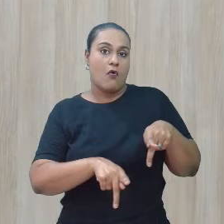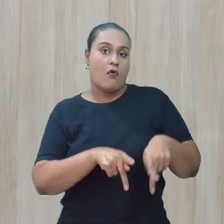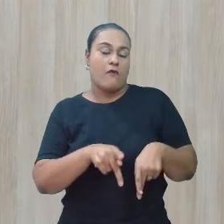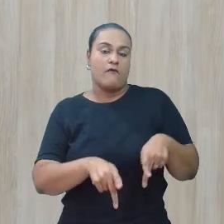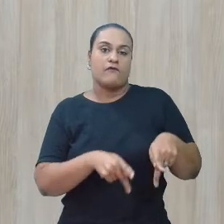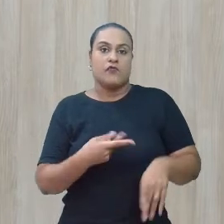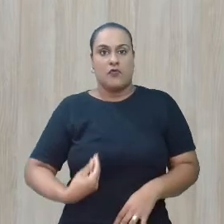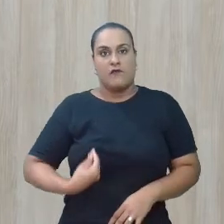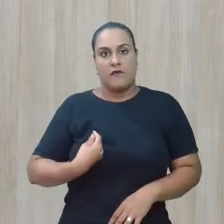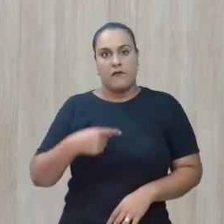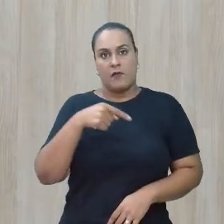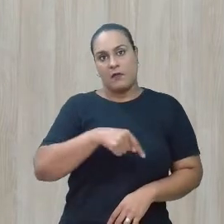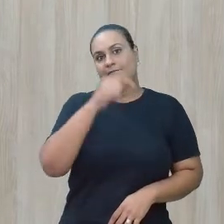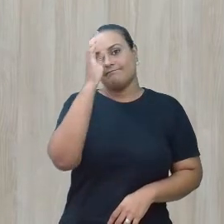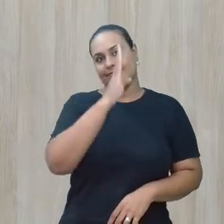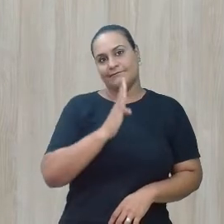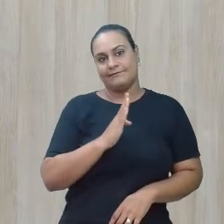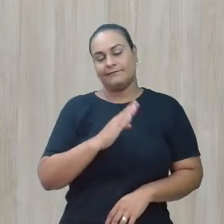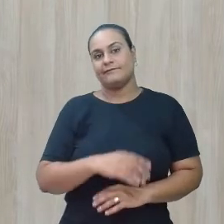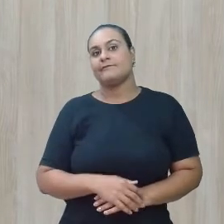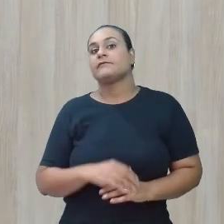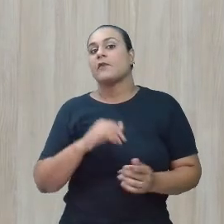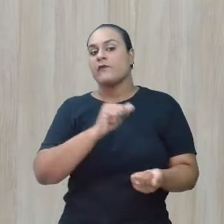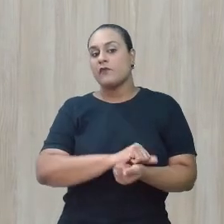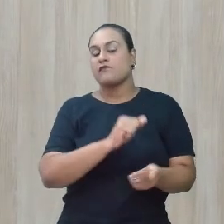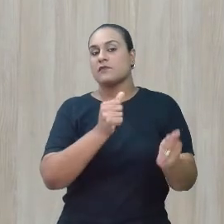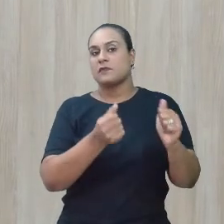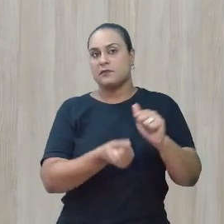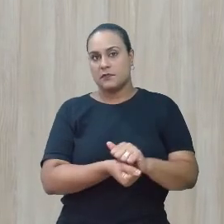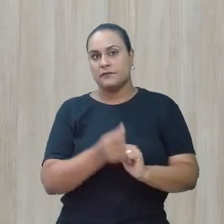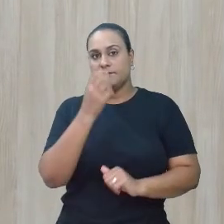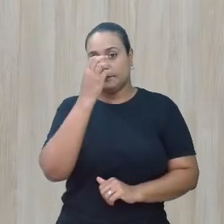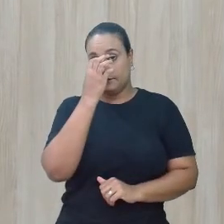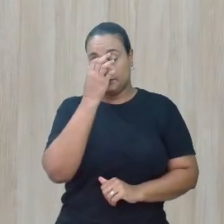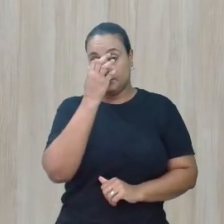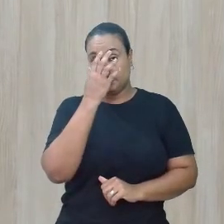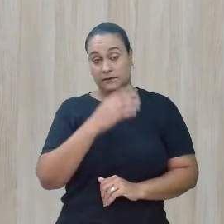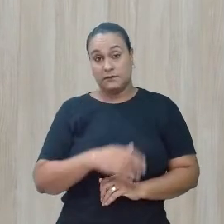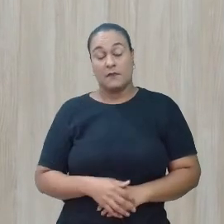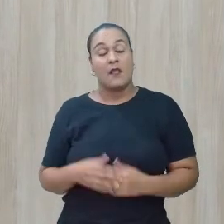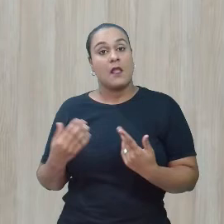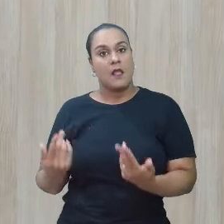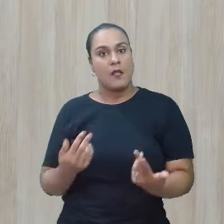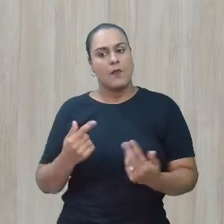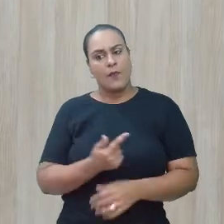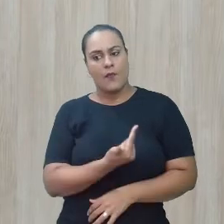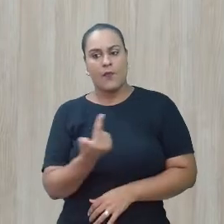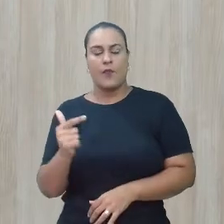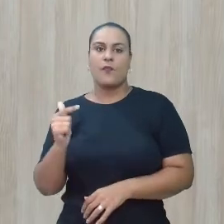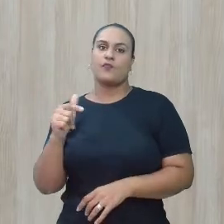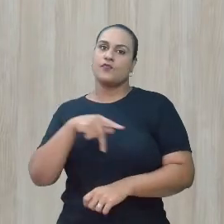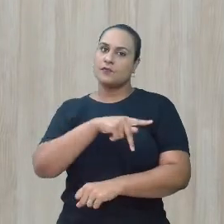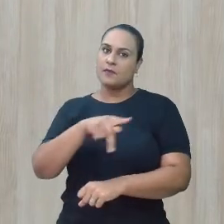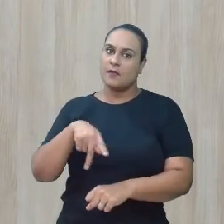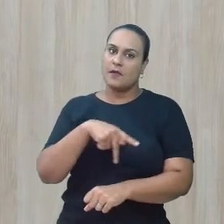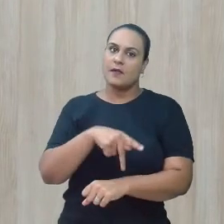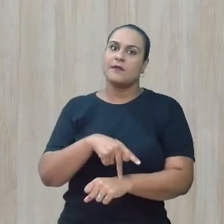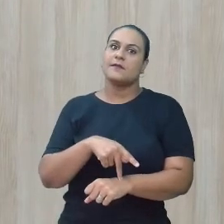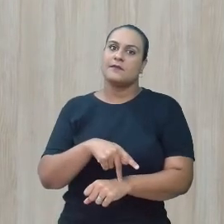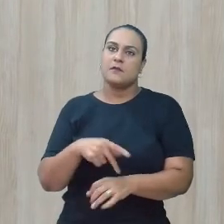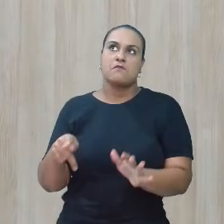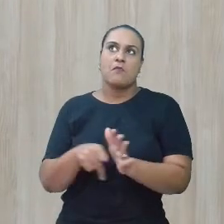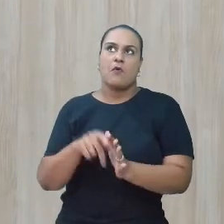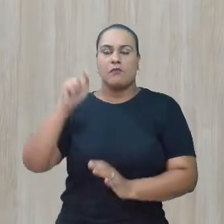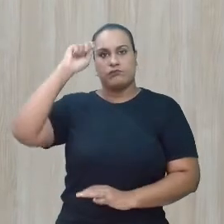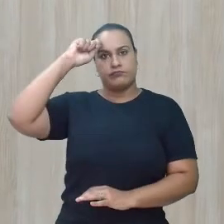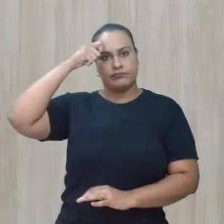habitavam o Brasil, tá certo? E vão se adaptando. A mesma forma ocorreram nos outros países, nos países africanos,